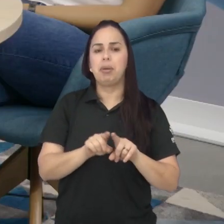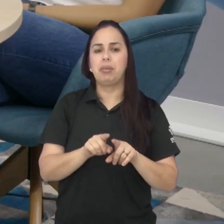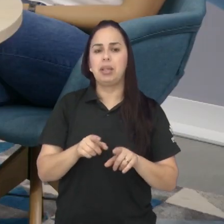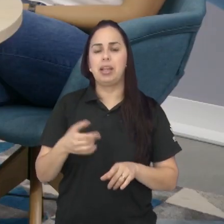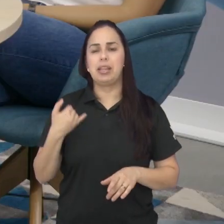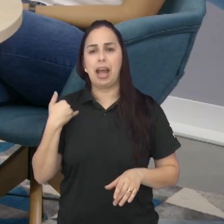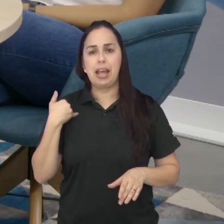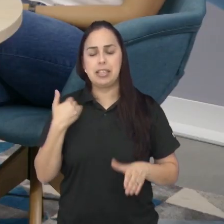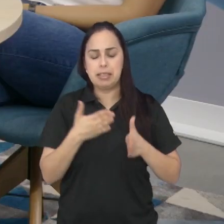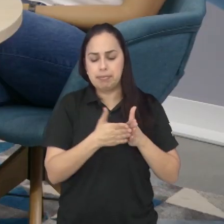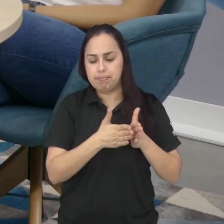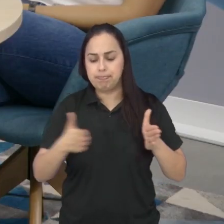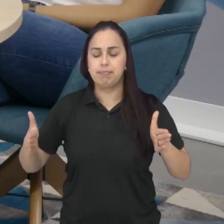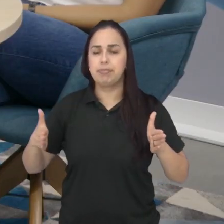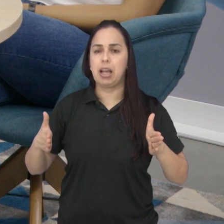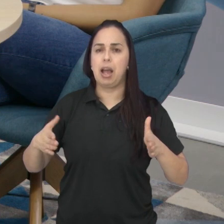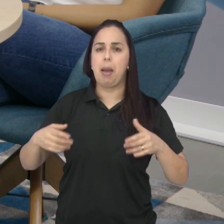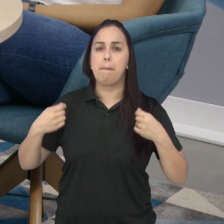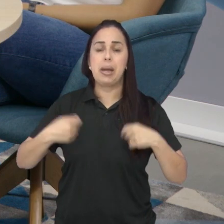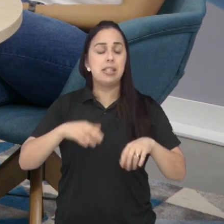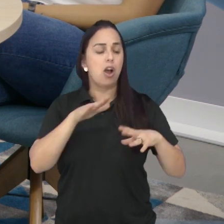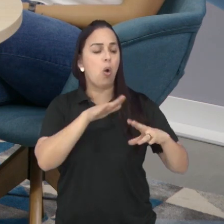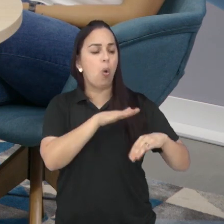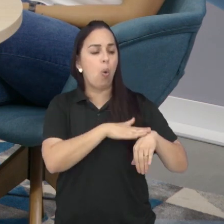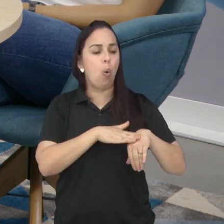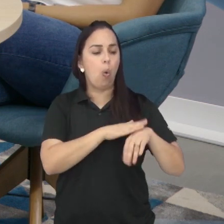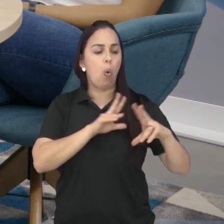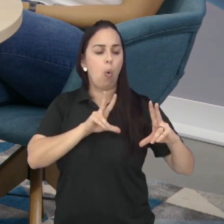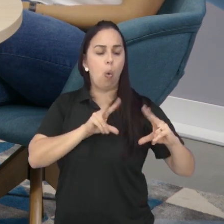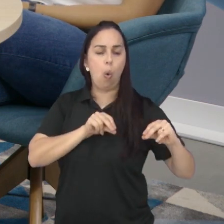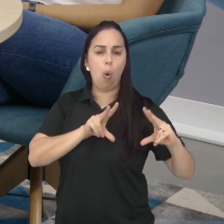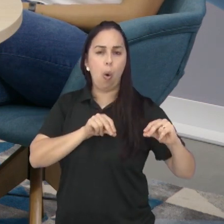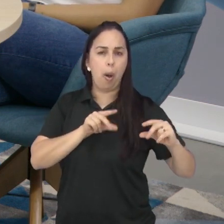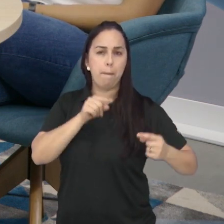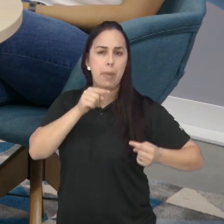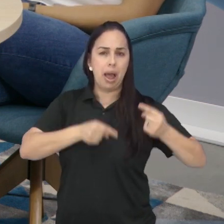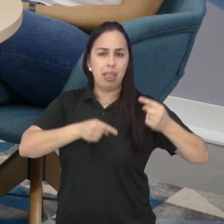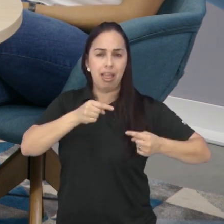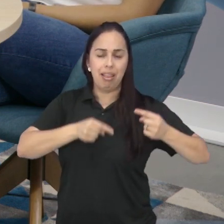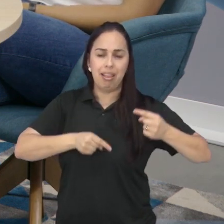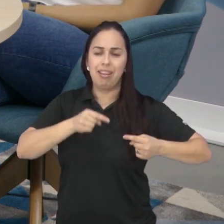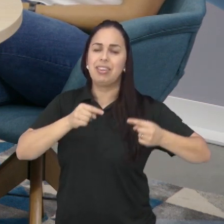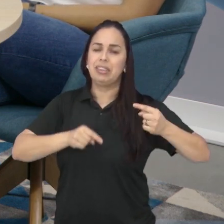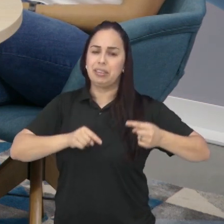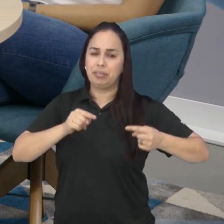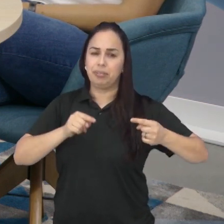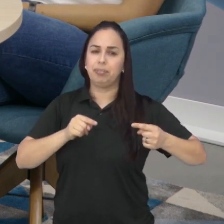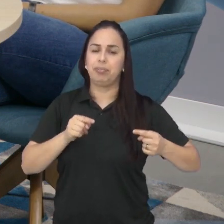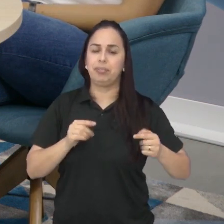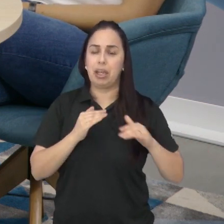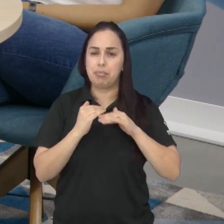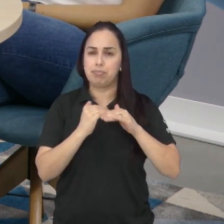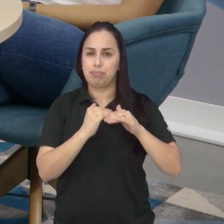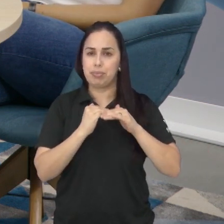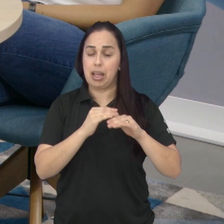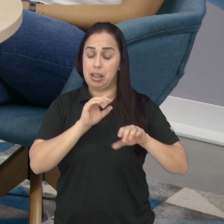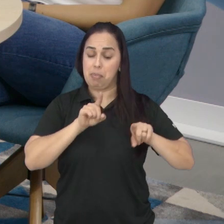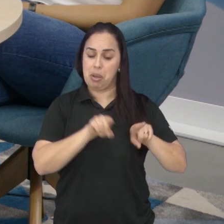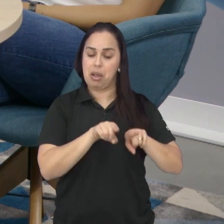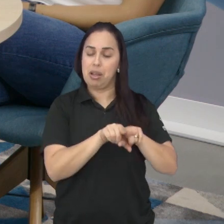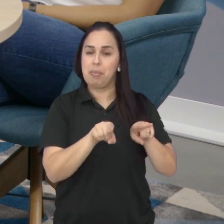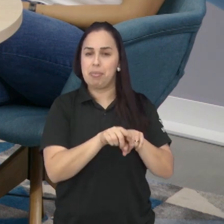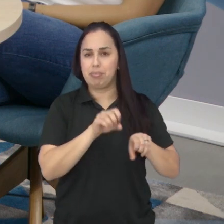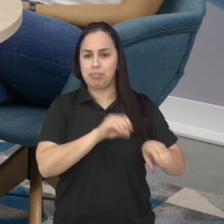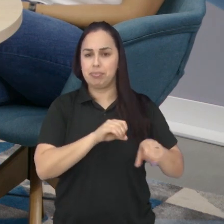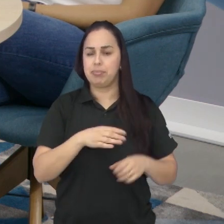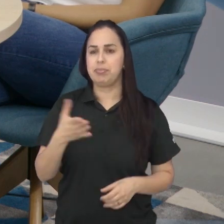de uma certa idade, têm que ser conversadas, né? Tem que ser discutidas para educar.